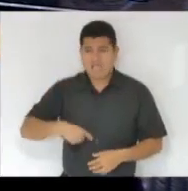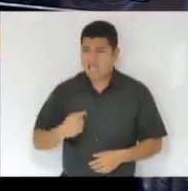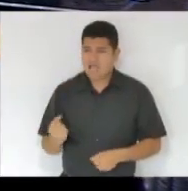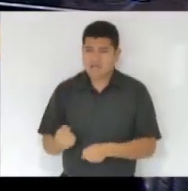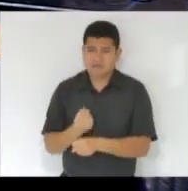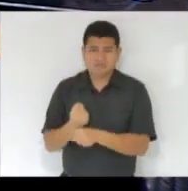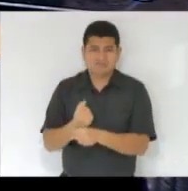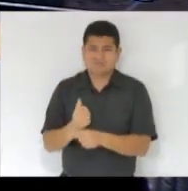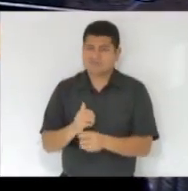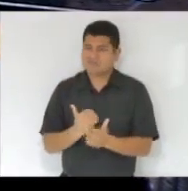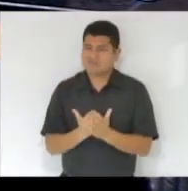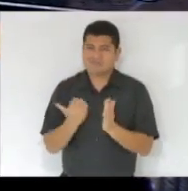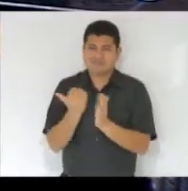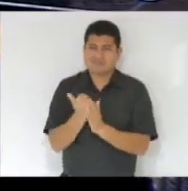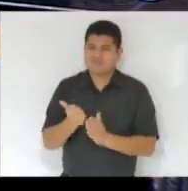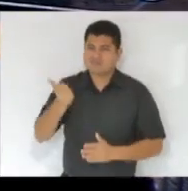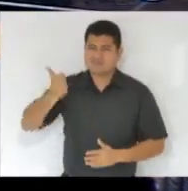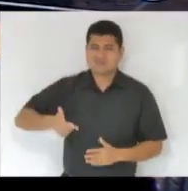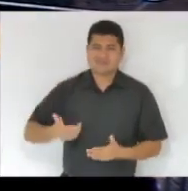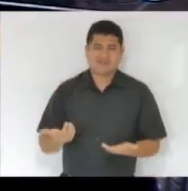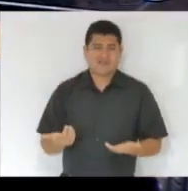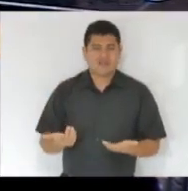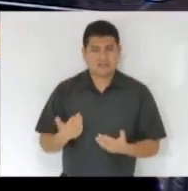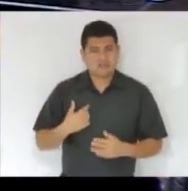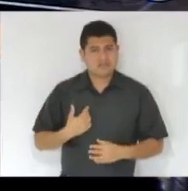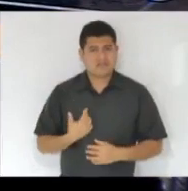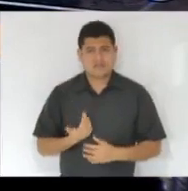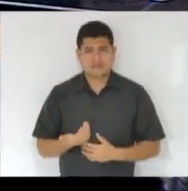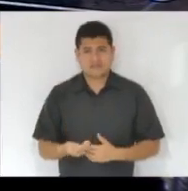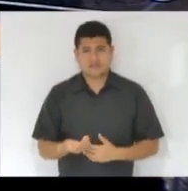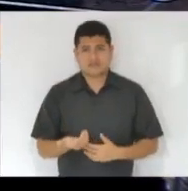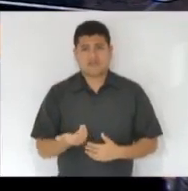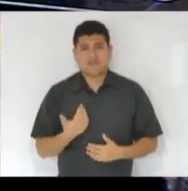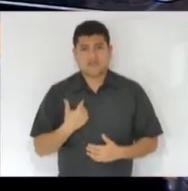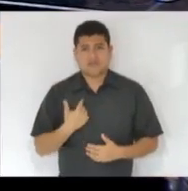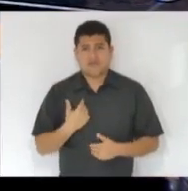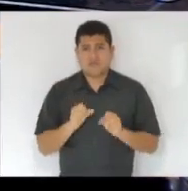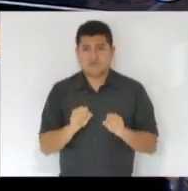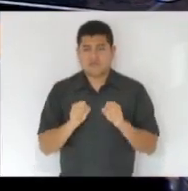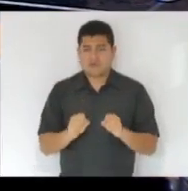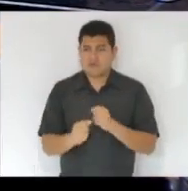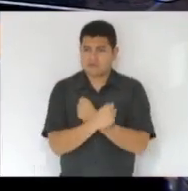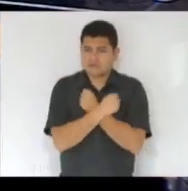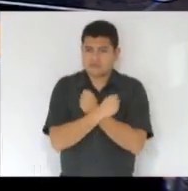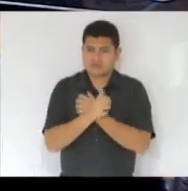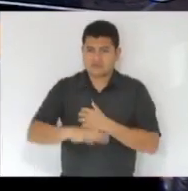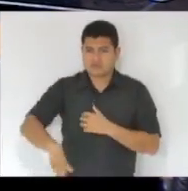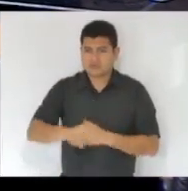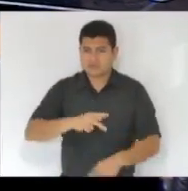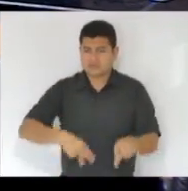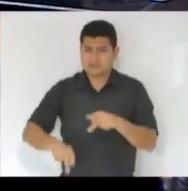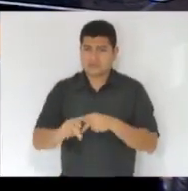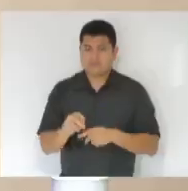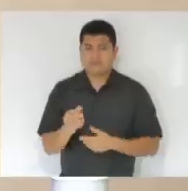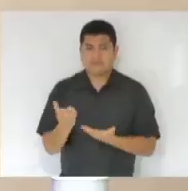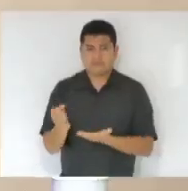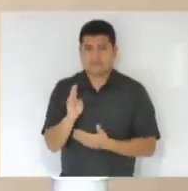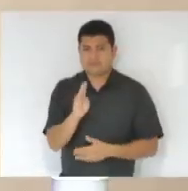resultados que está colhendo com esse abraço, e leve esse abraço a toda a população de Balneário Camboriú. Obrigado,